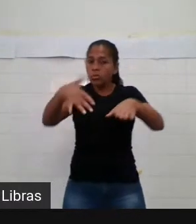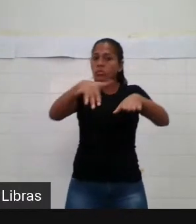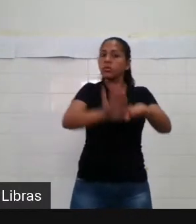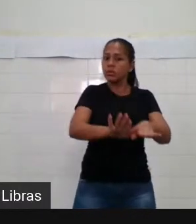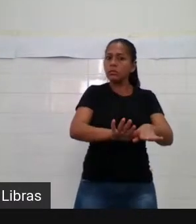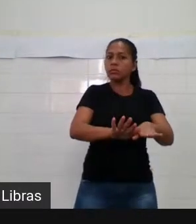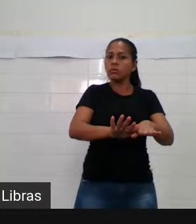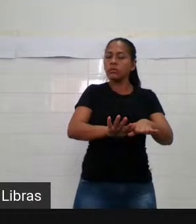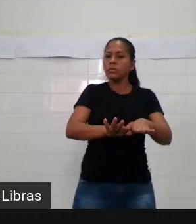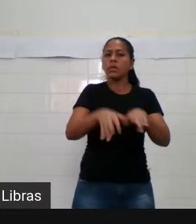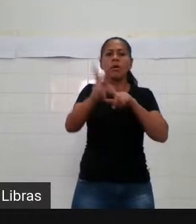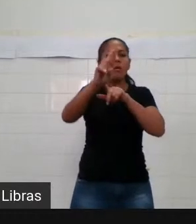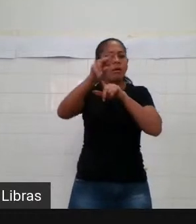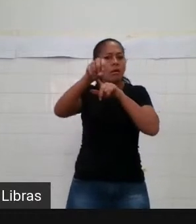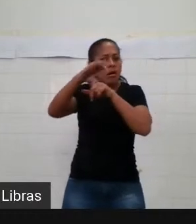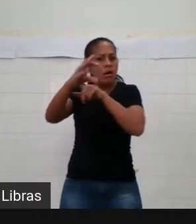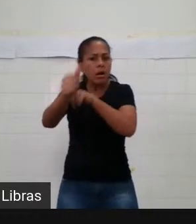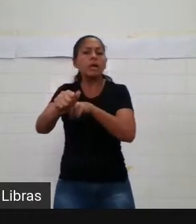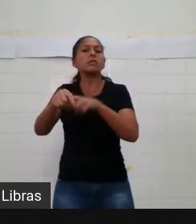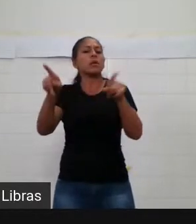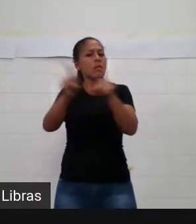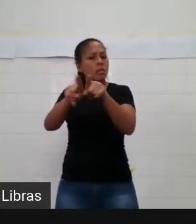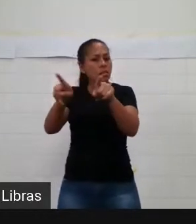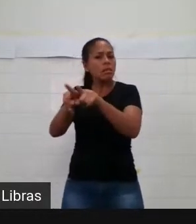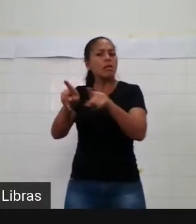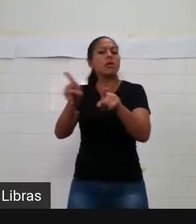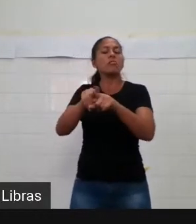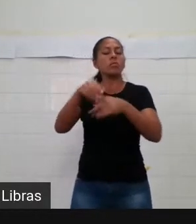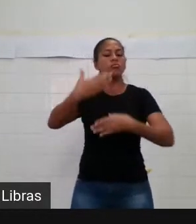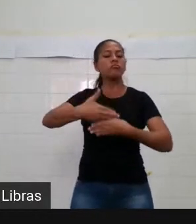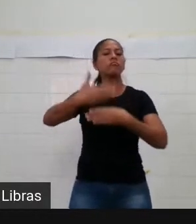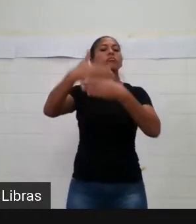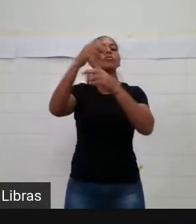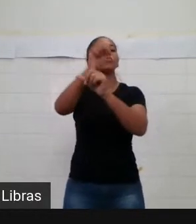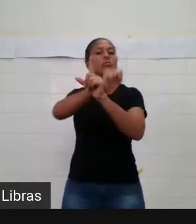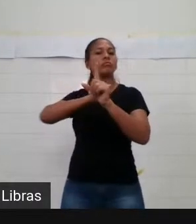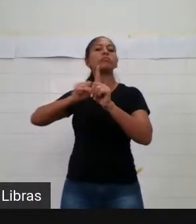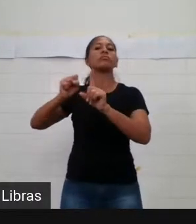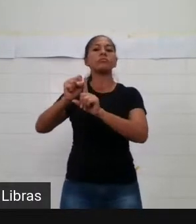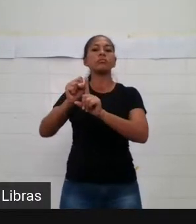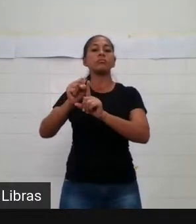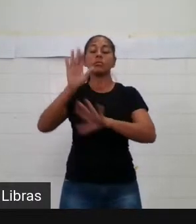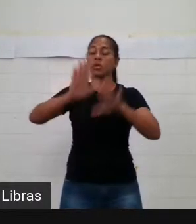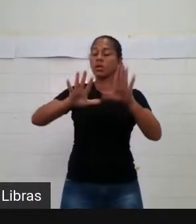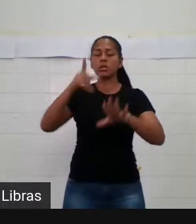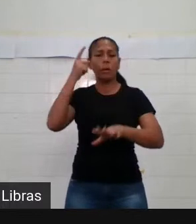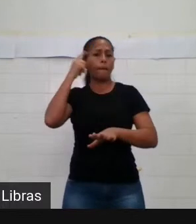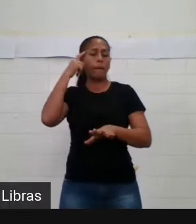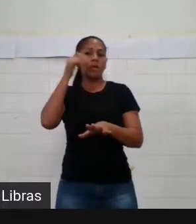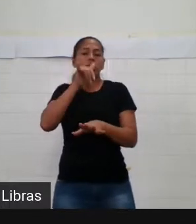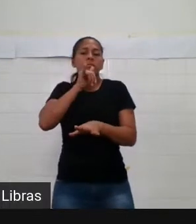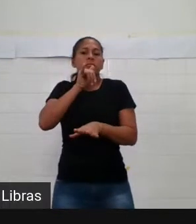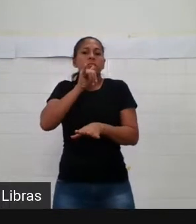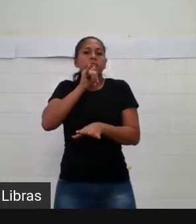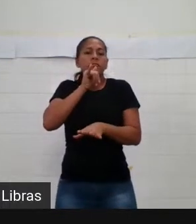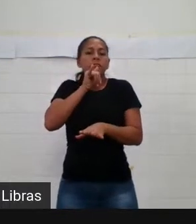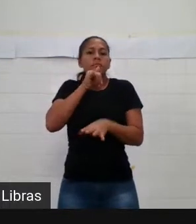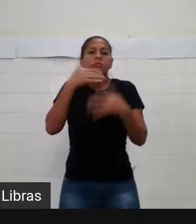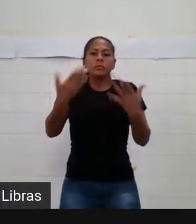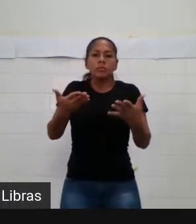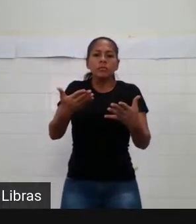uma construção também social, não é? Então, a gente pensar, por exemplo, que muitas vezes as pessoas